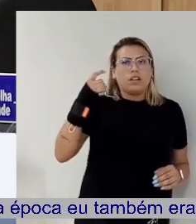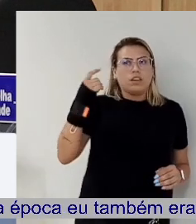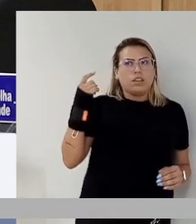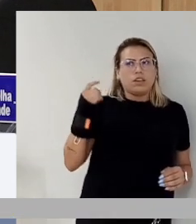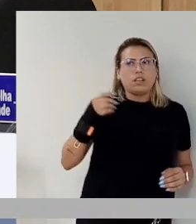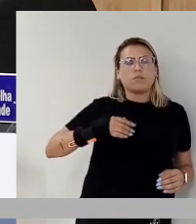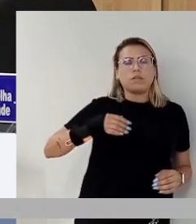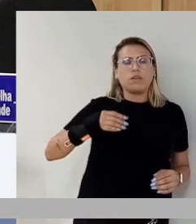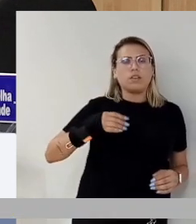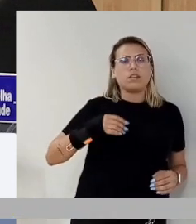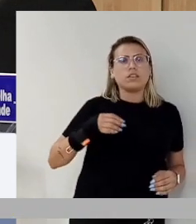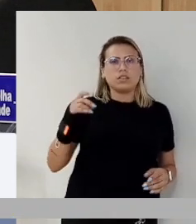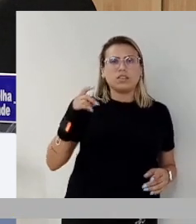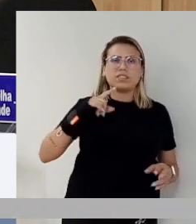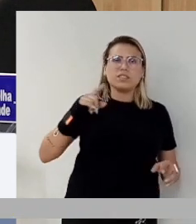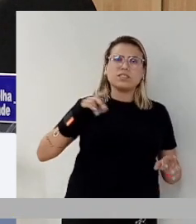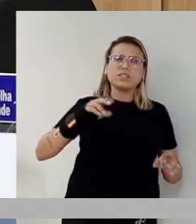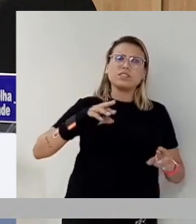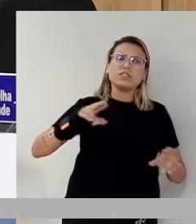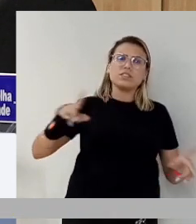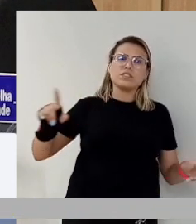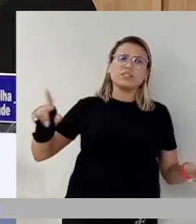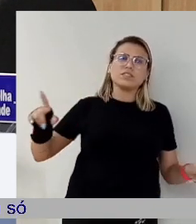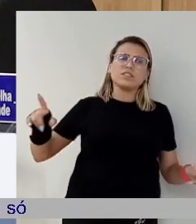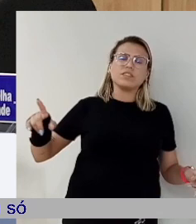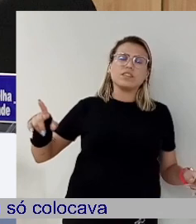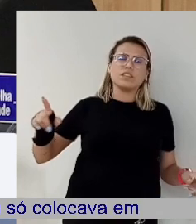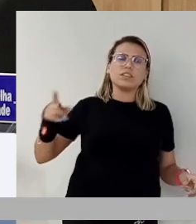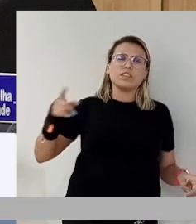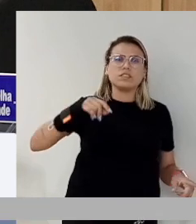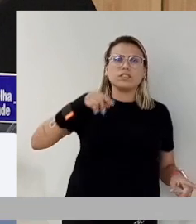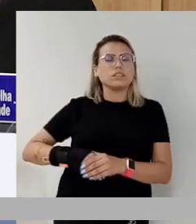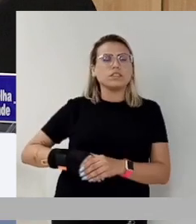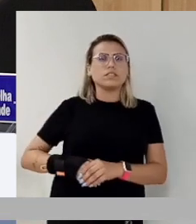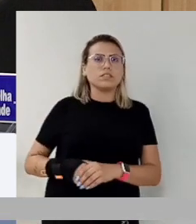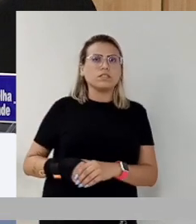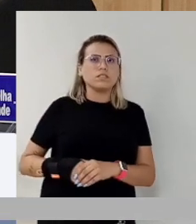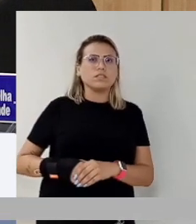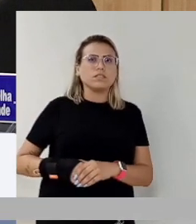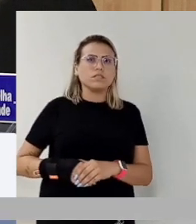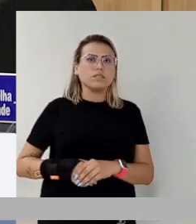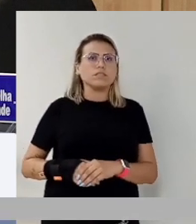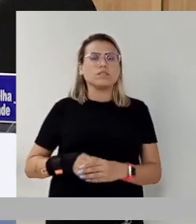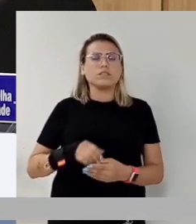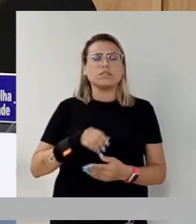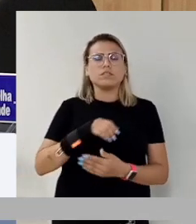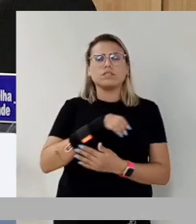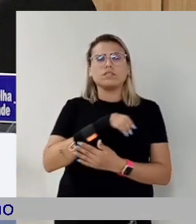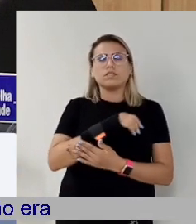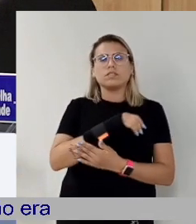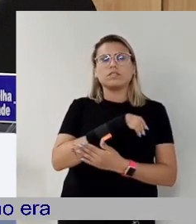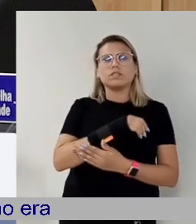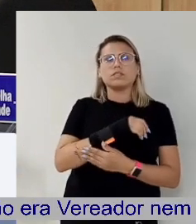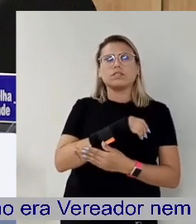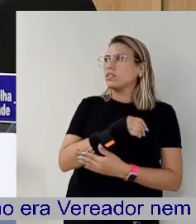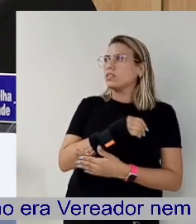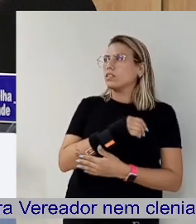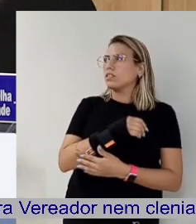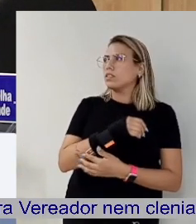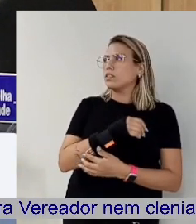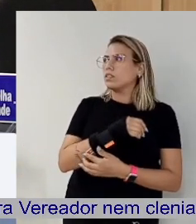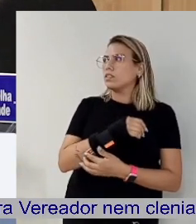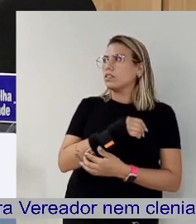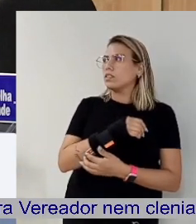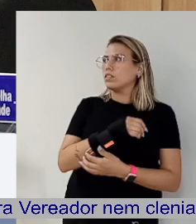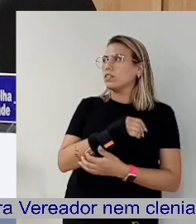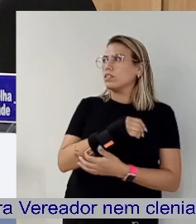situação que achava estranho que eu só colocava em votação lei Conrado você ainda não era Vereador nem clenia